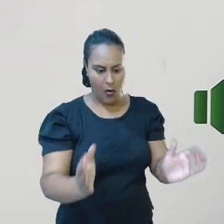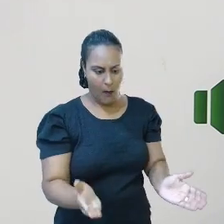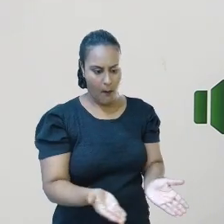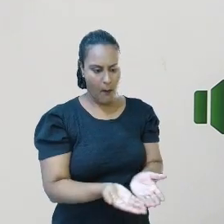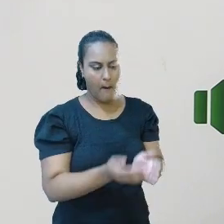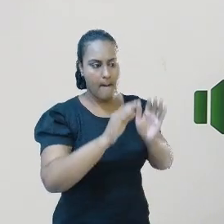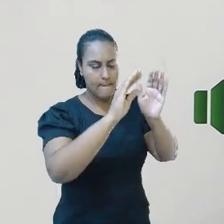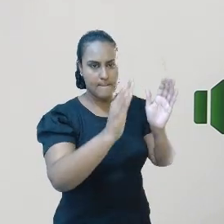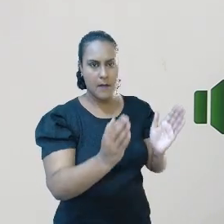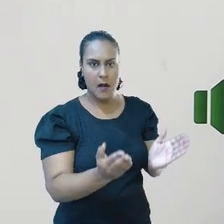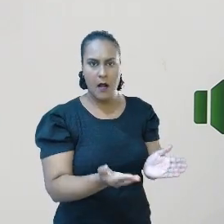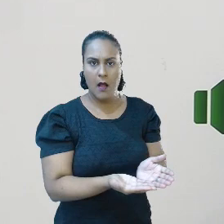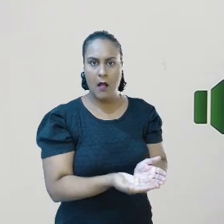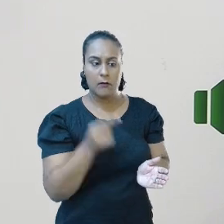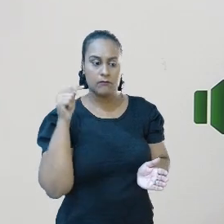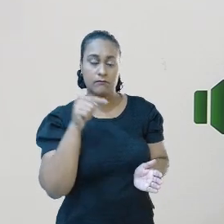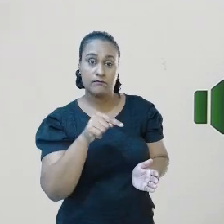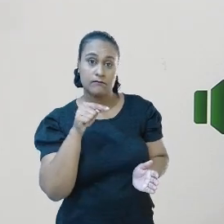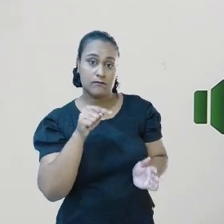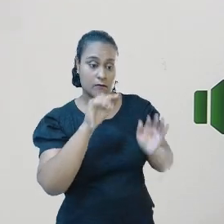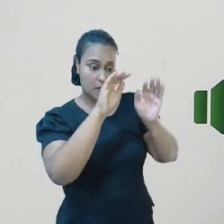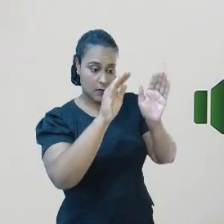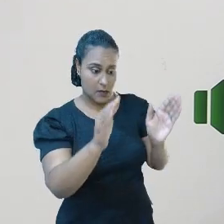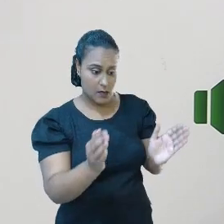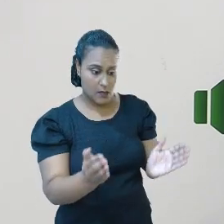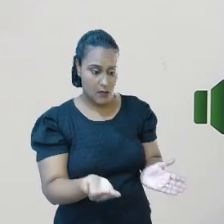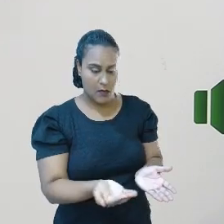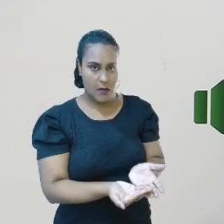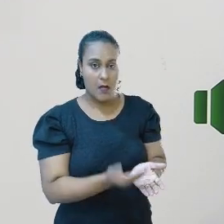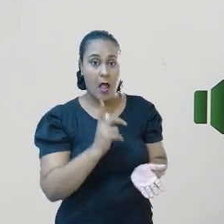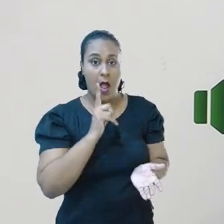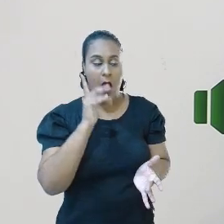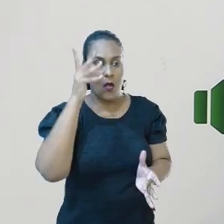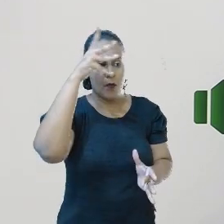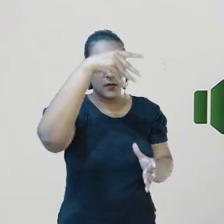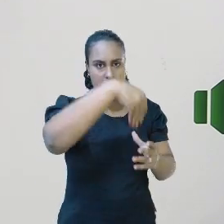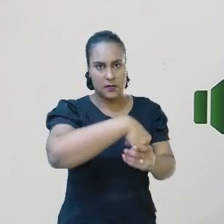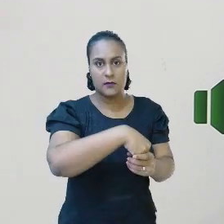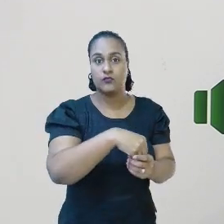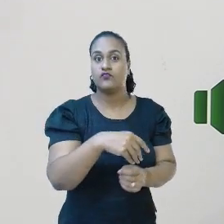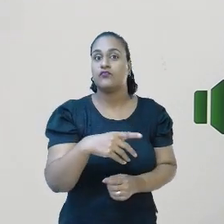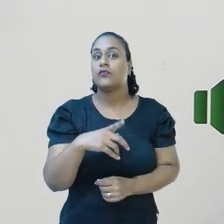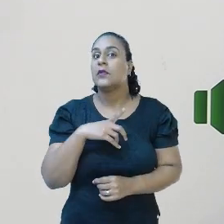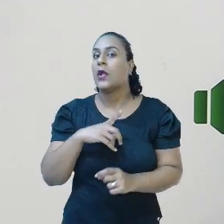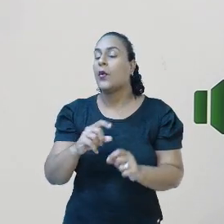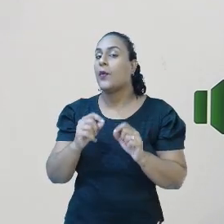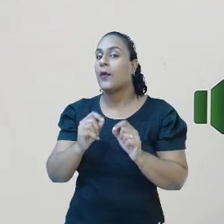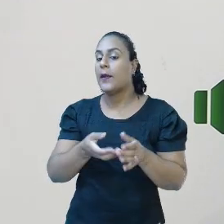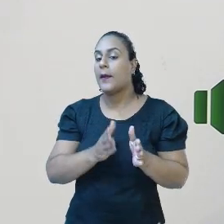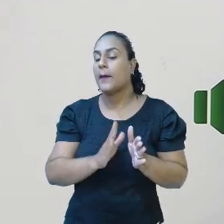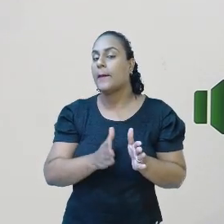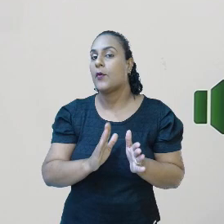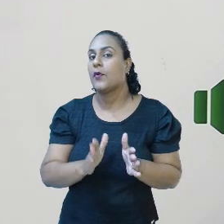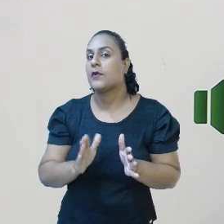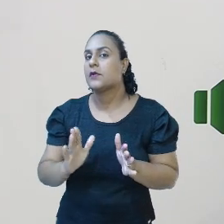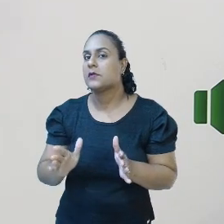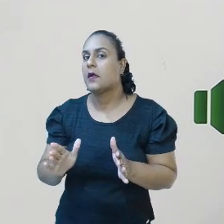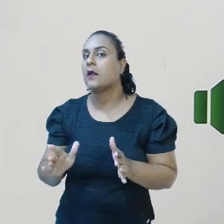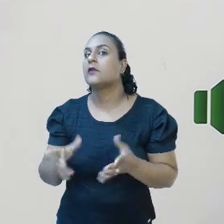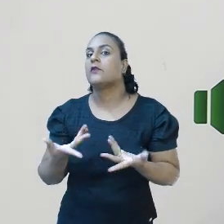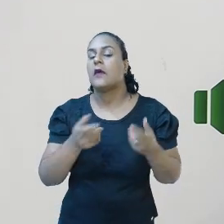reservatórios. Bom, nesses reservatórios aí, nós vamos ter processo onde vai acontecer